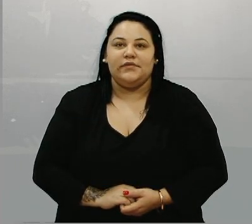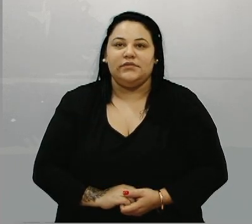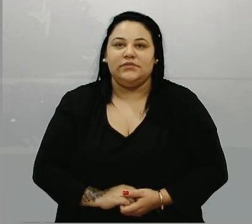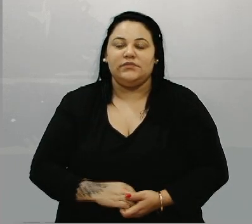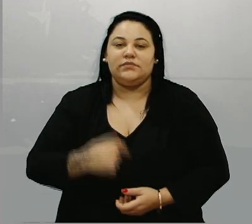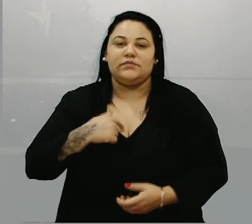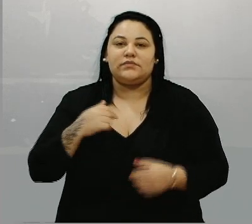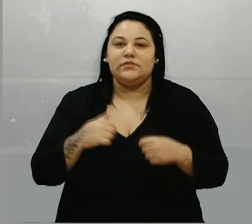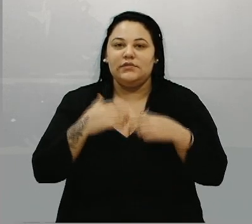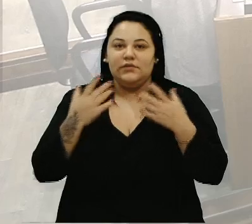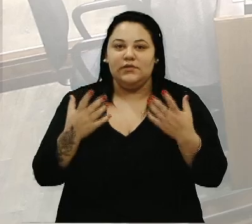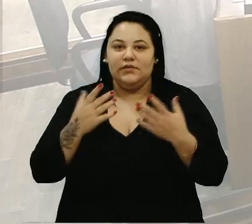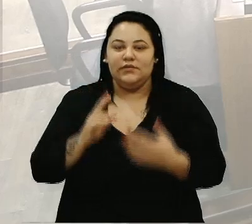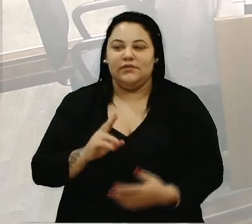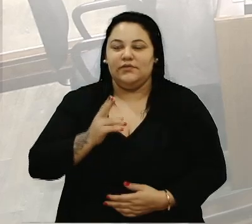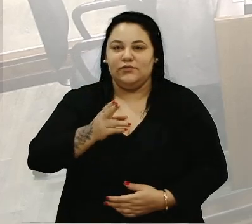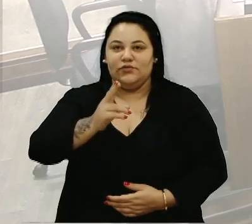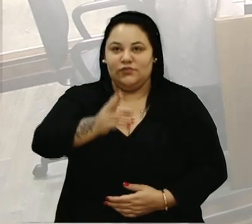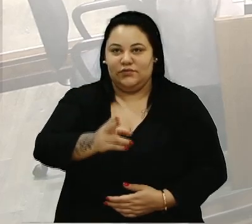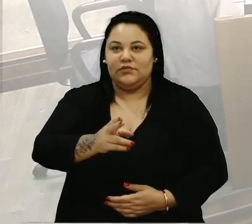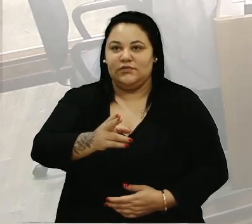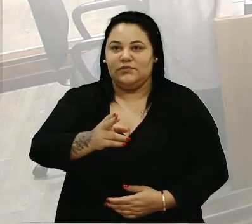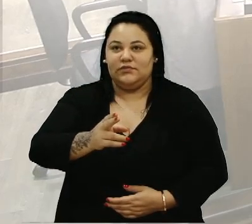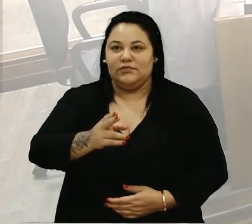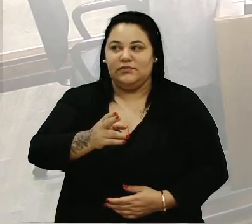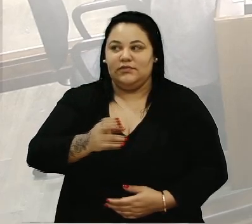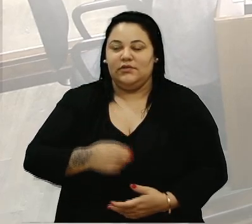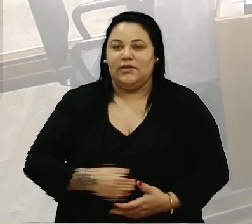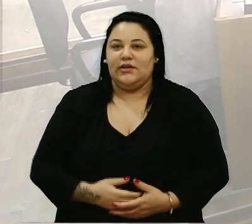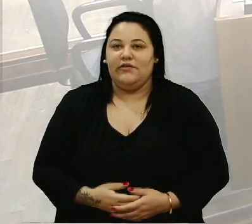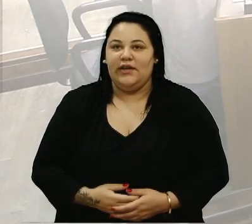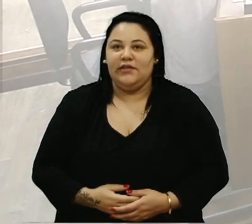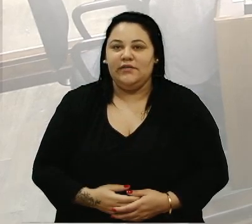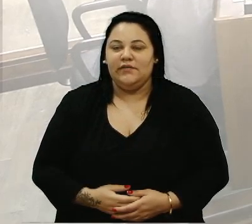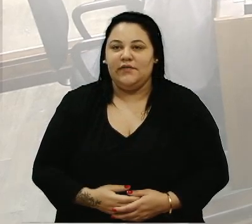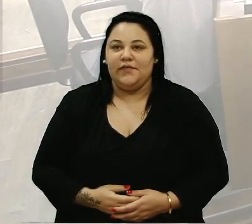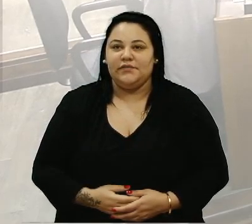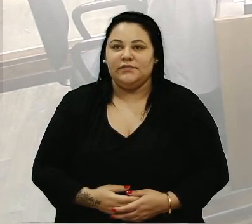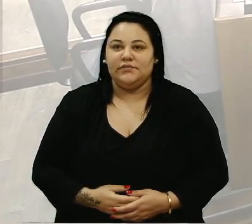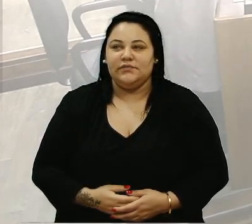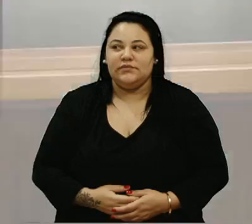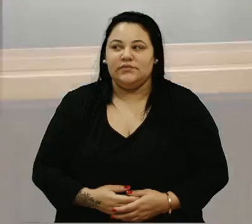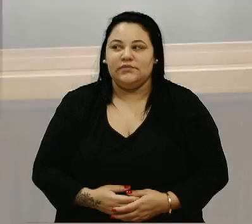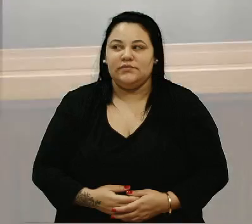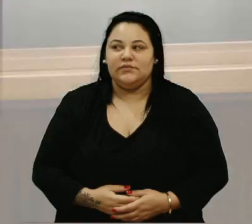Então, continuando, um pouco complicado quando a gente perde assim a linha de raciocínio, né?